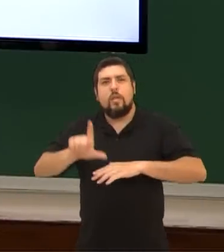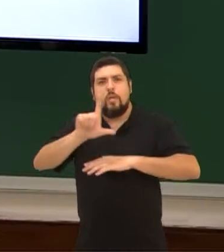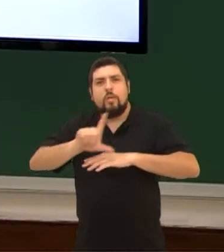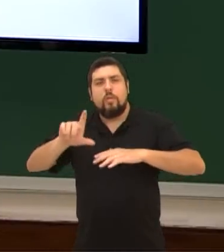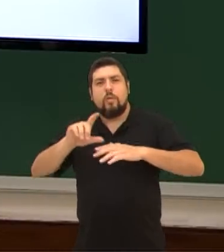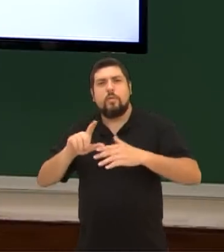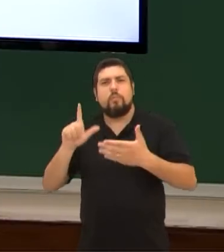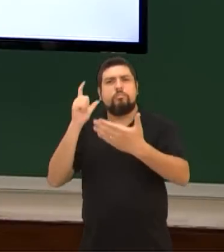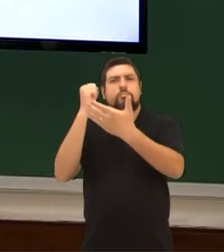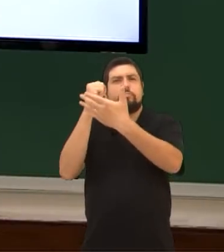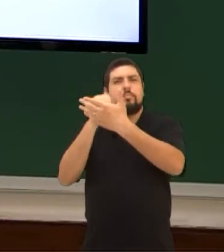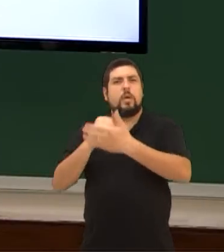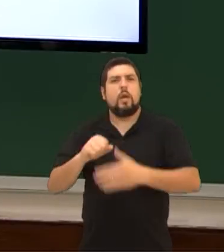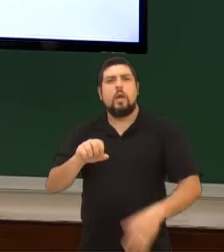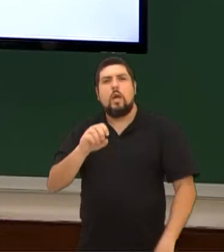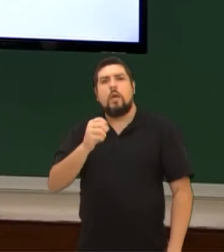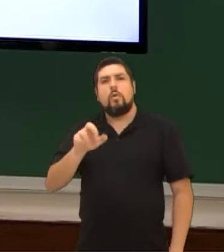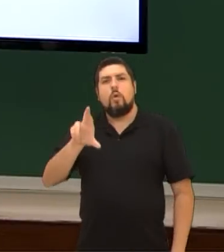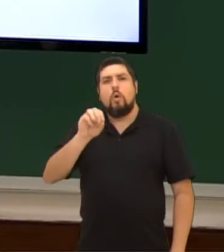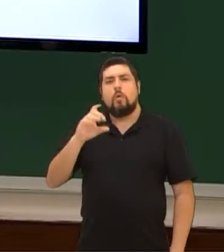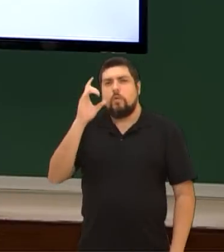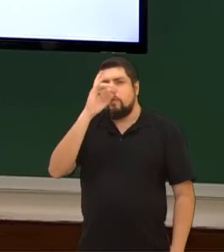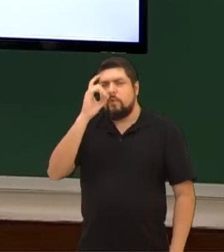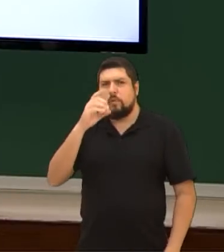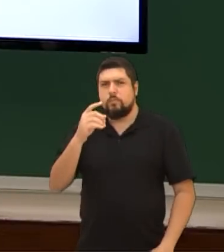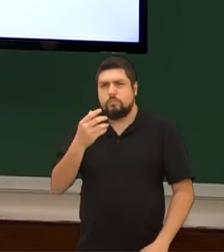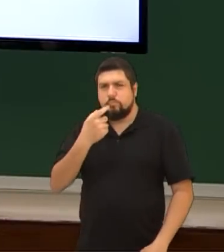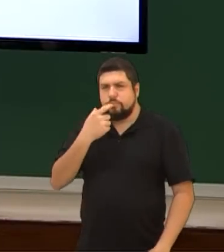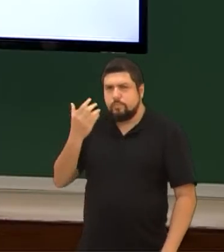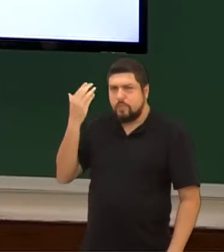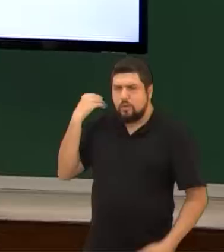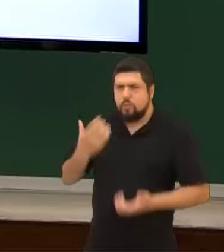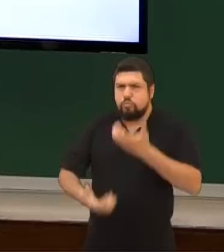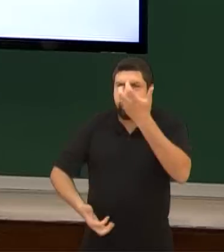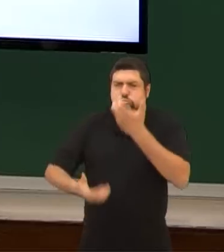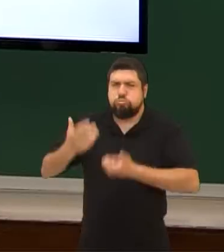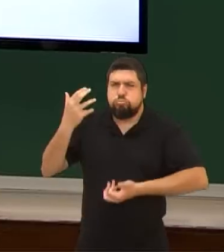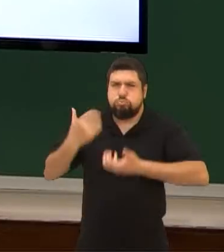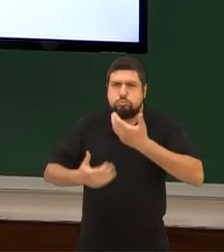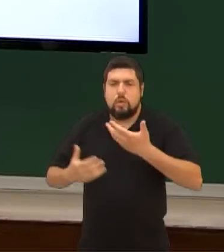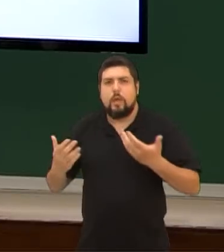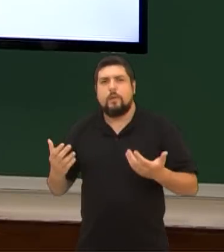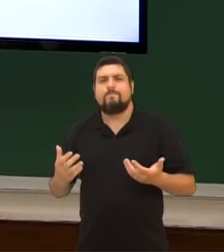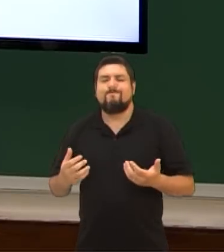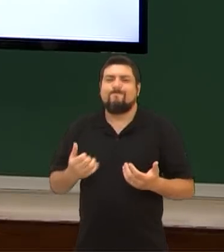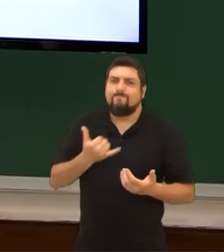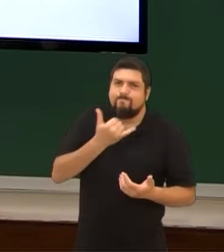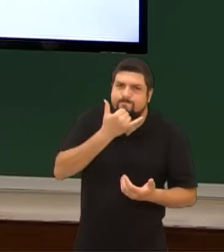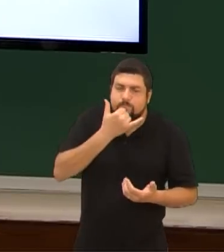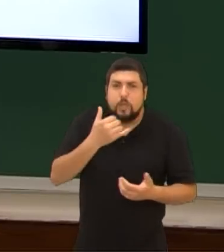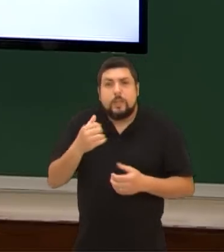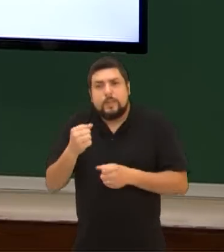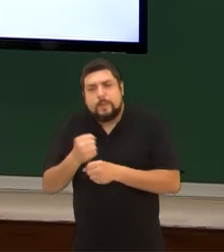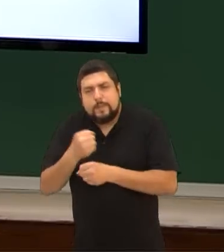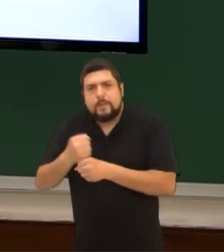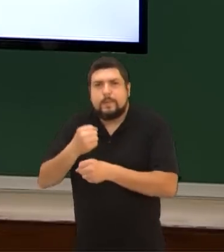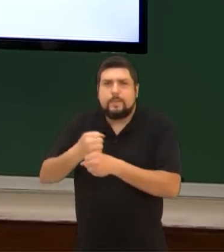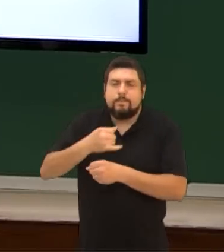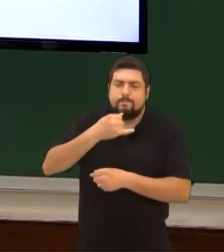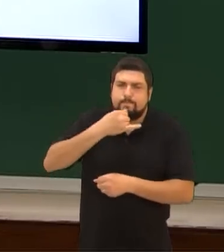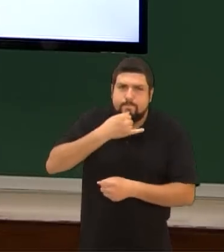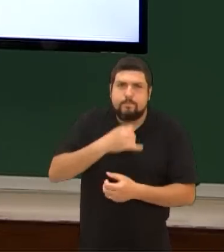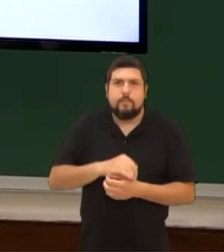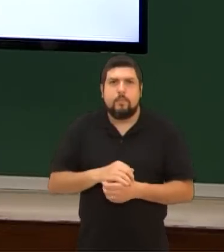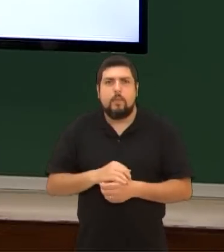né? Recentemente atingido por um incêndio que está passando por um processo de reconstrução. O teatro se chama Teatro Ouro Verde. Né?